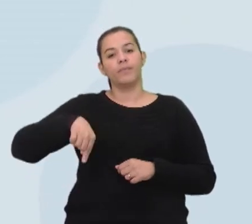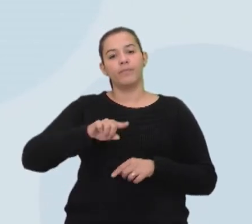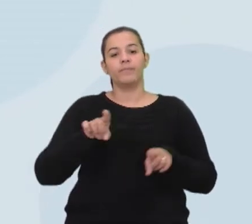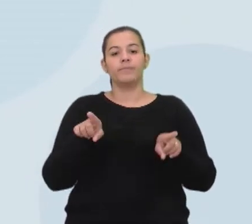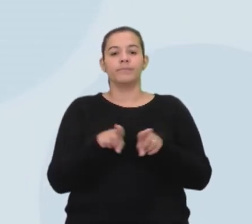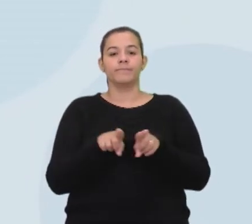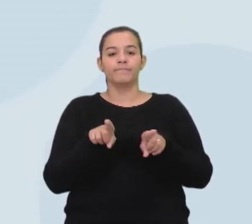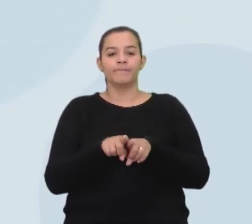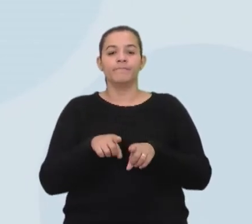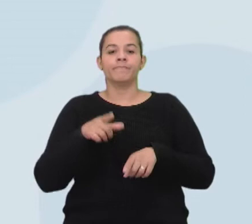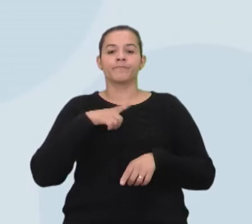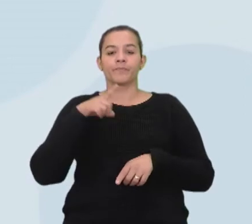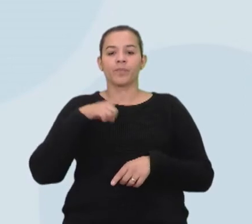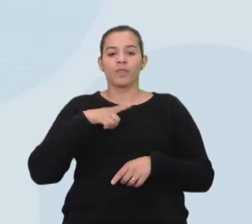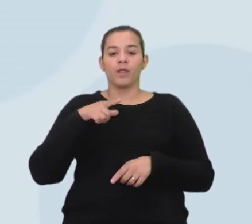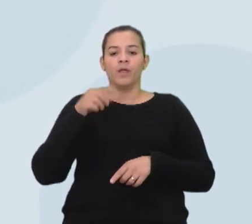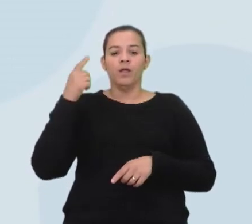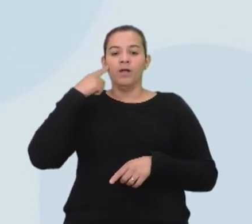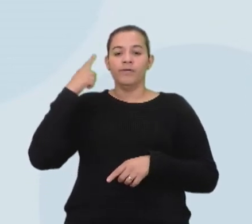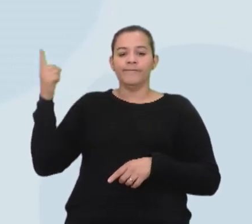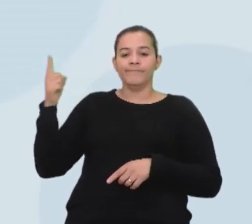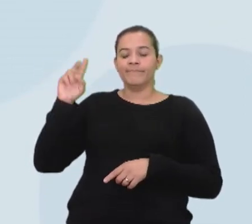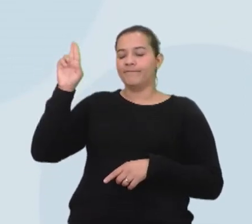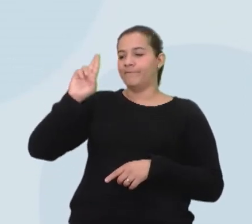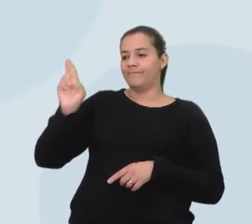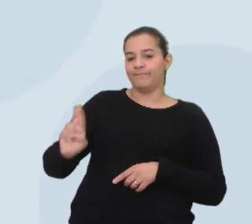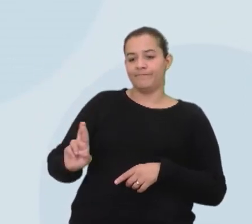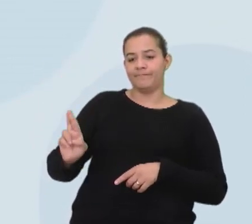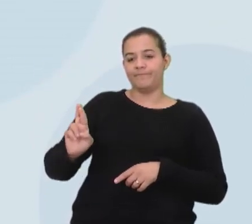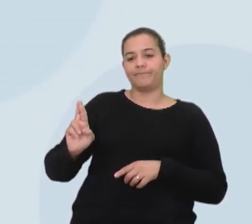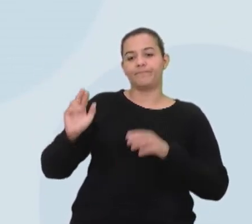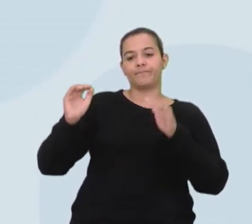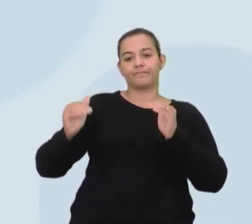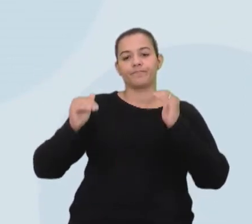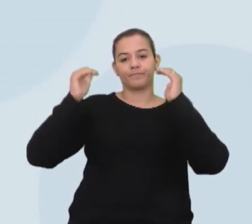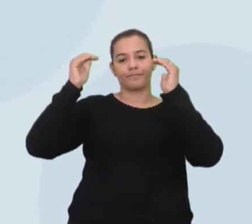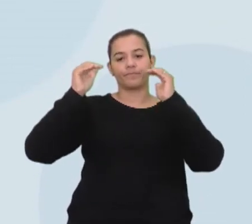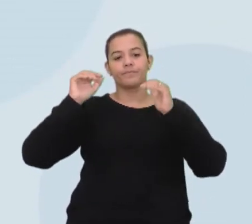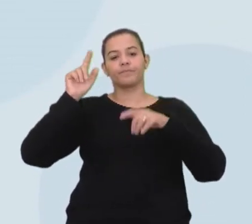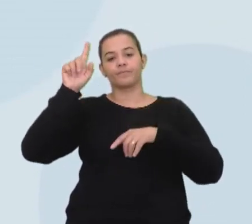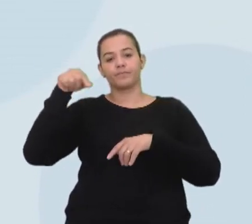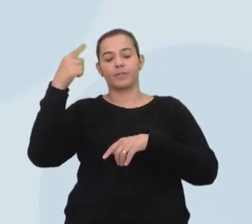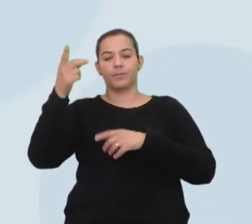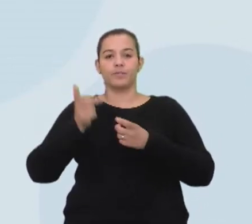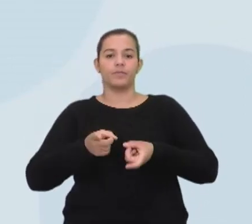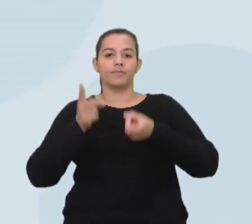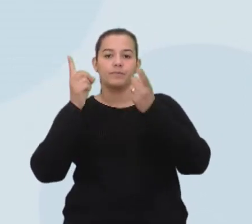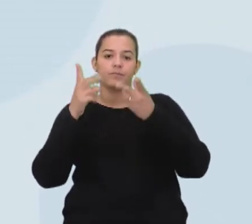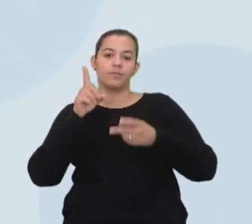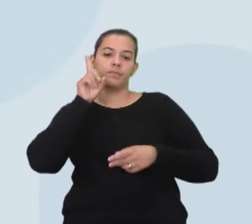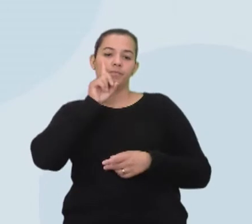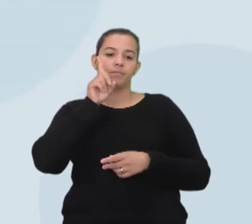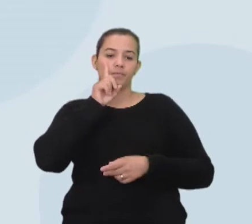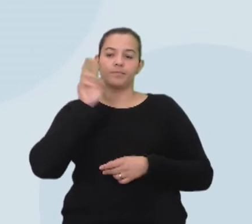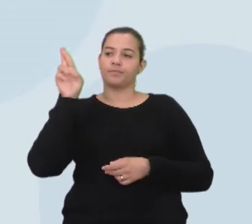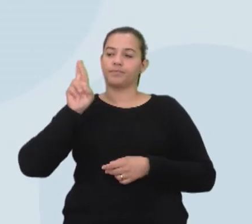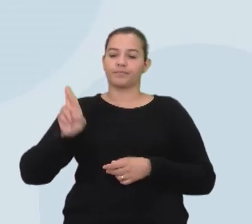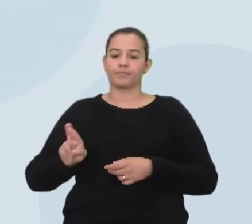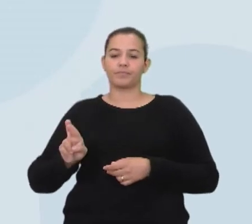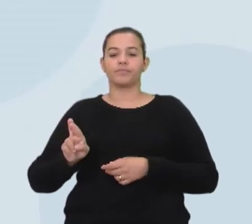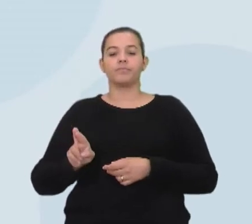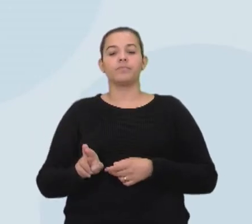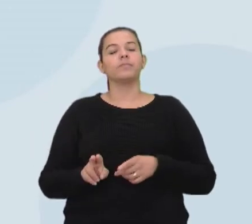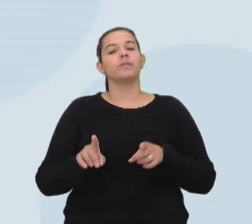até um território russo nesse mapa, que é a parte lá em cima, o Alasca, que depois é vendido para os Estados Unidos pela Rússia, mas